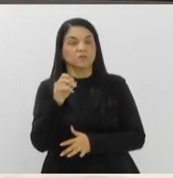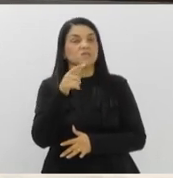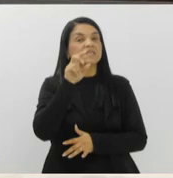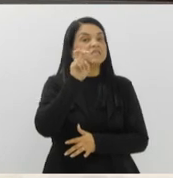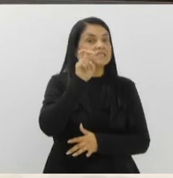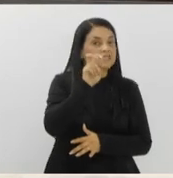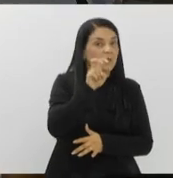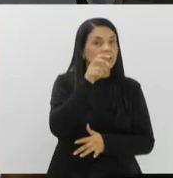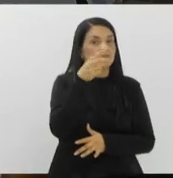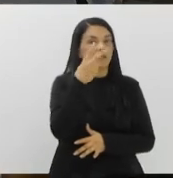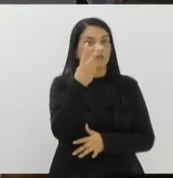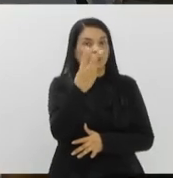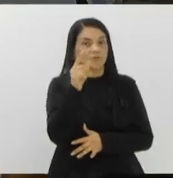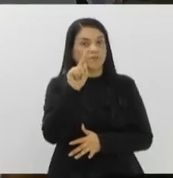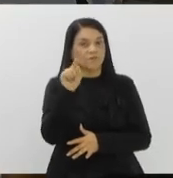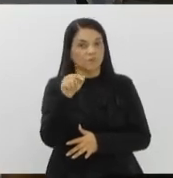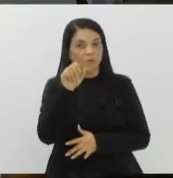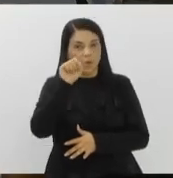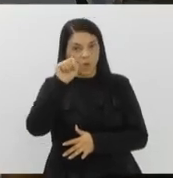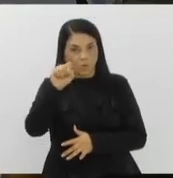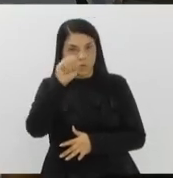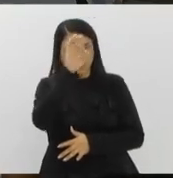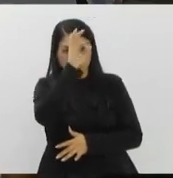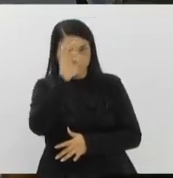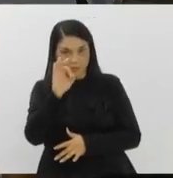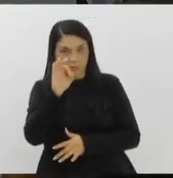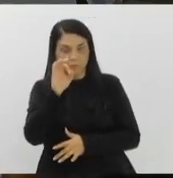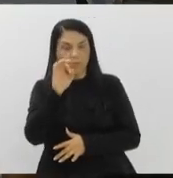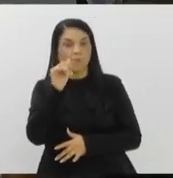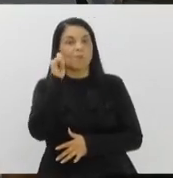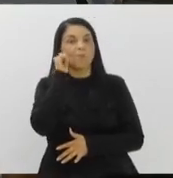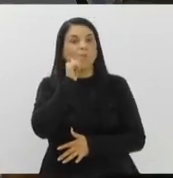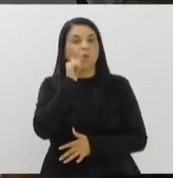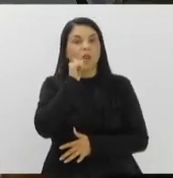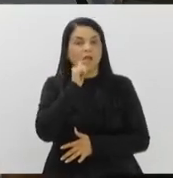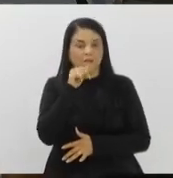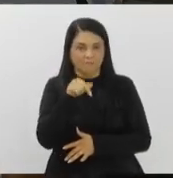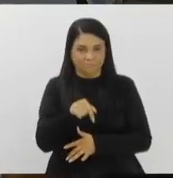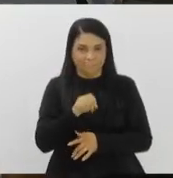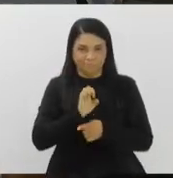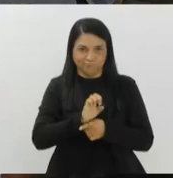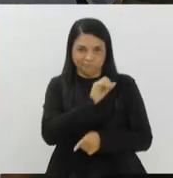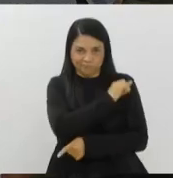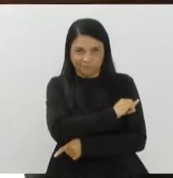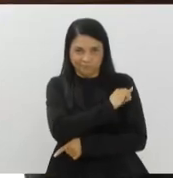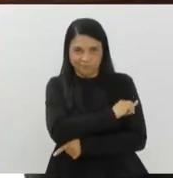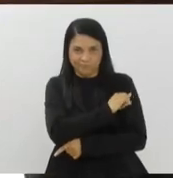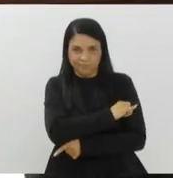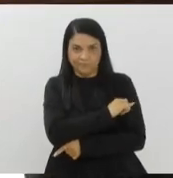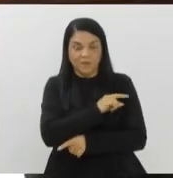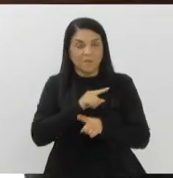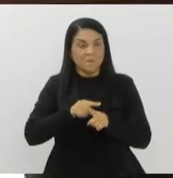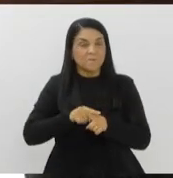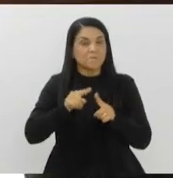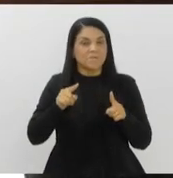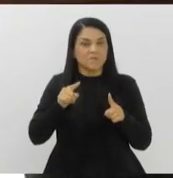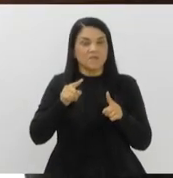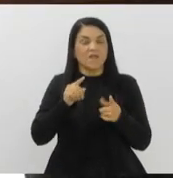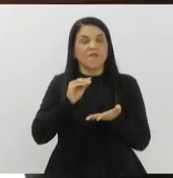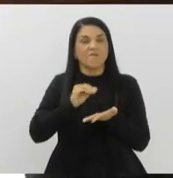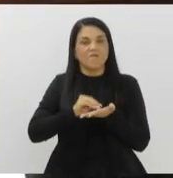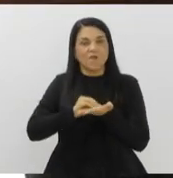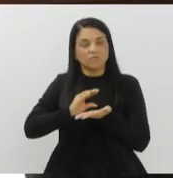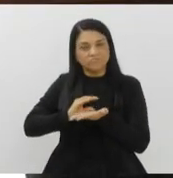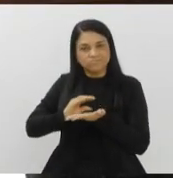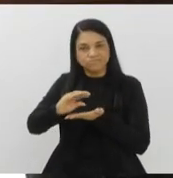52,8% são mulheres aqui no nosso estado. Porém, com a falta de financiamento